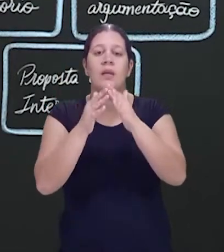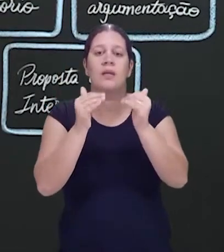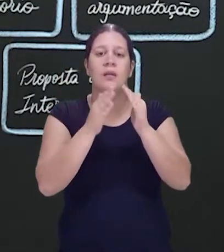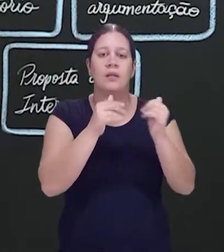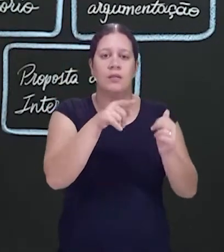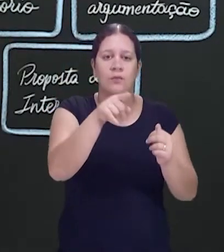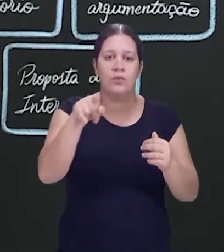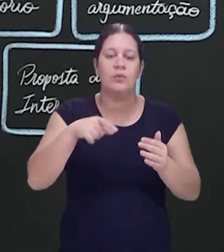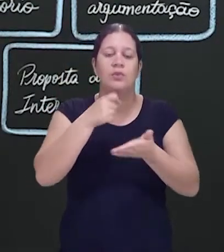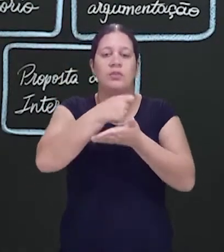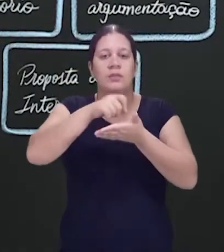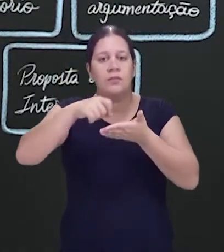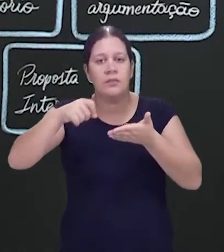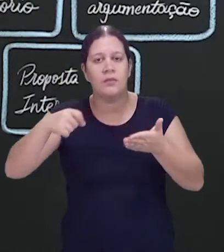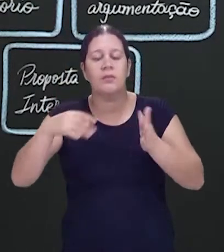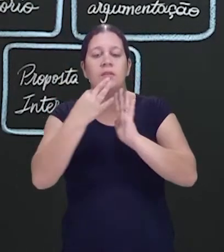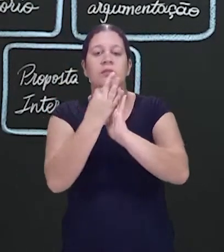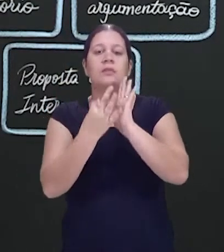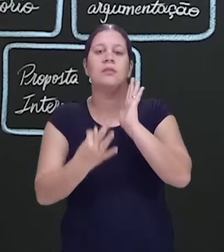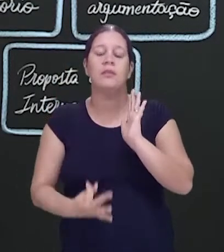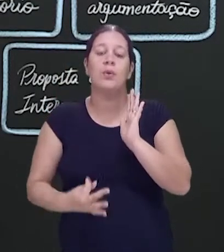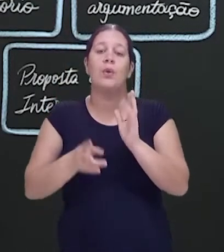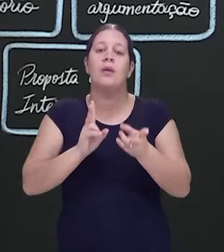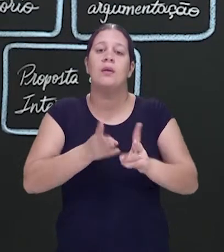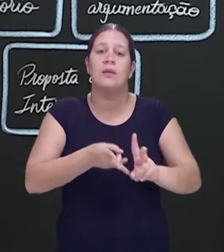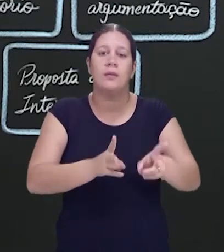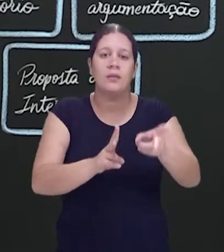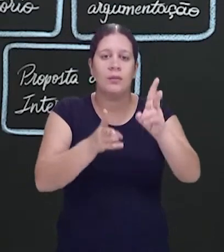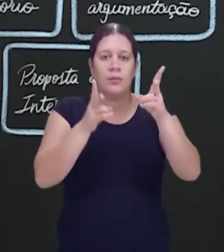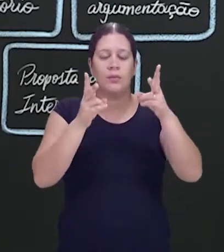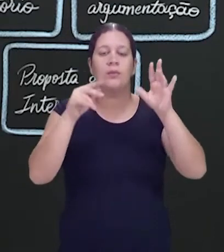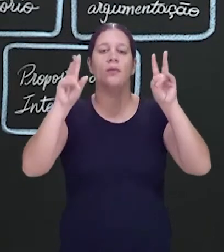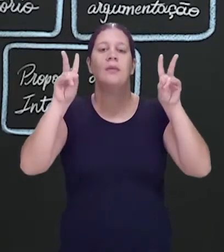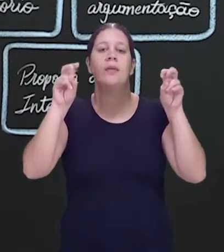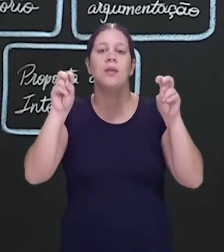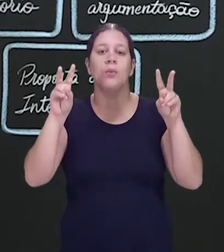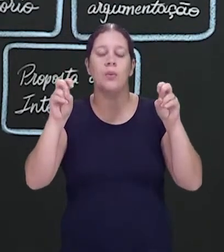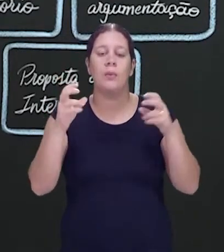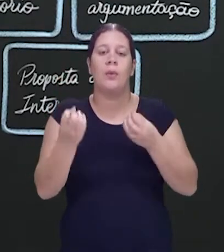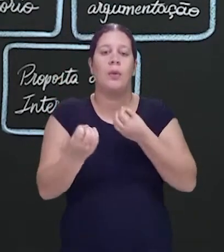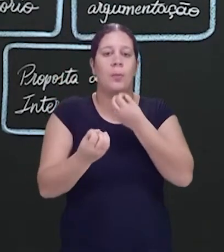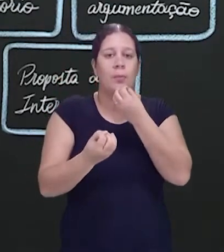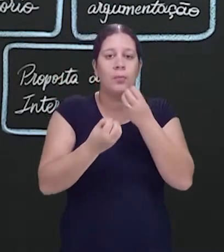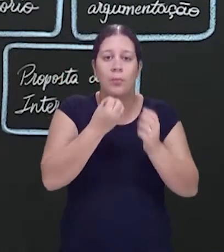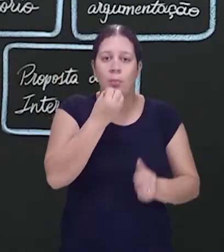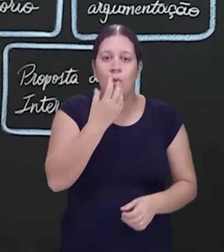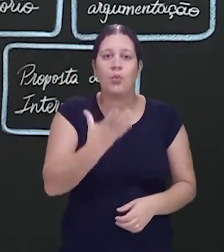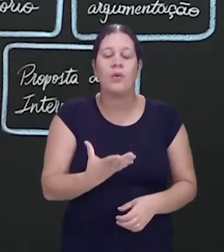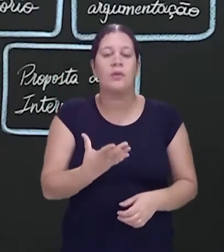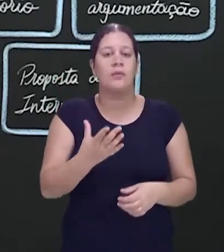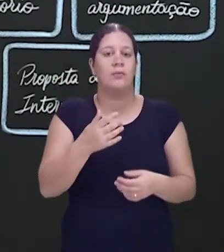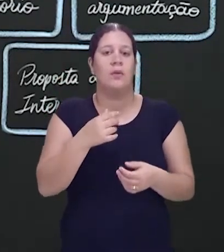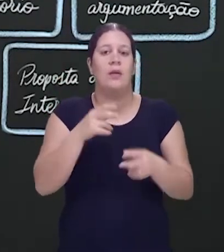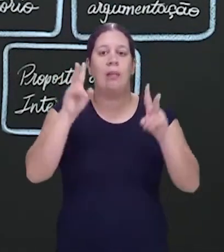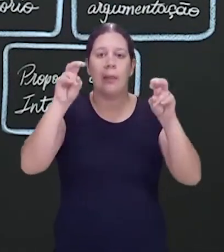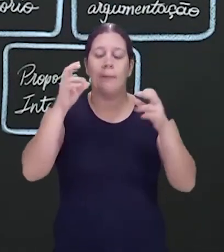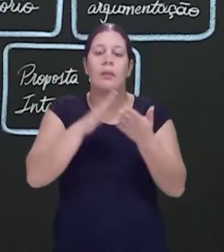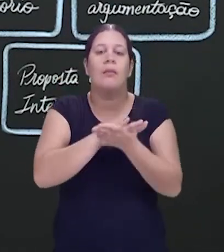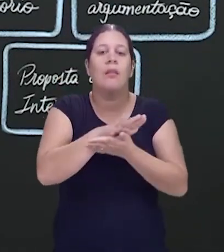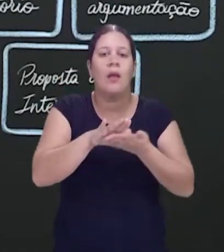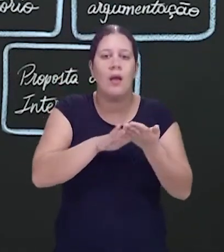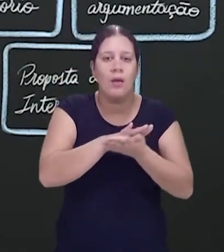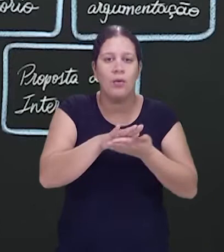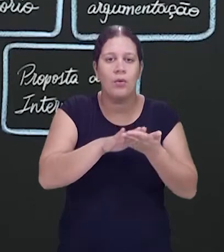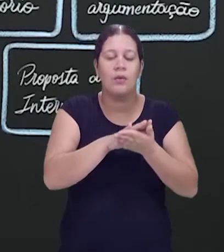solicita a você que escreva um texto, a gente vai partir sempre de um tema. Bom, os temas não surgem do nada.